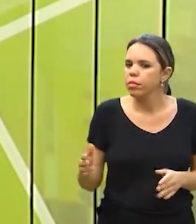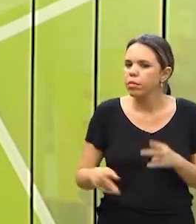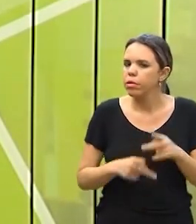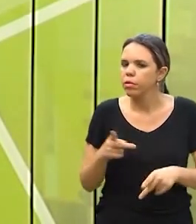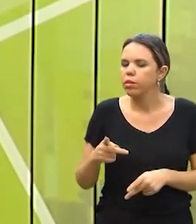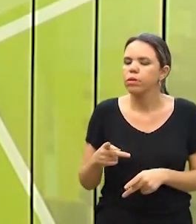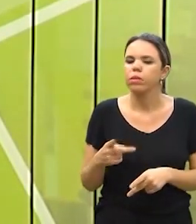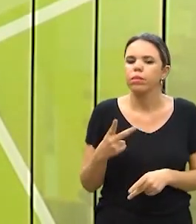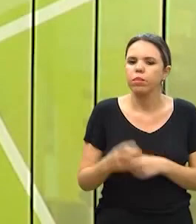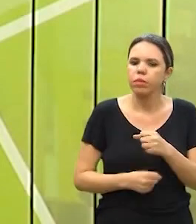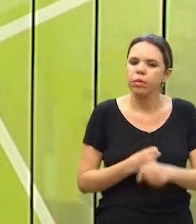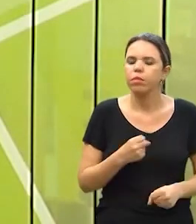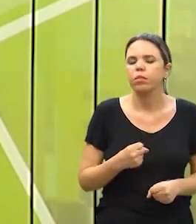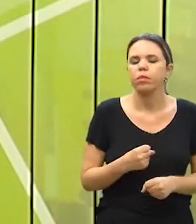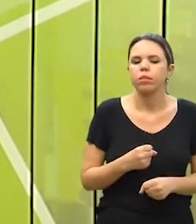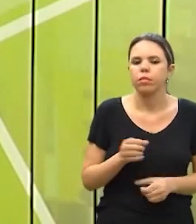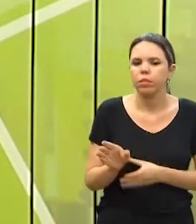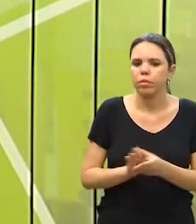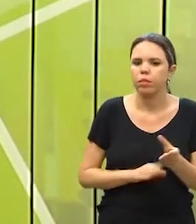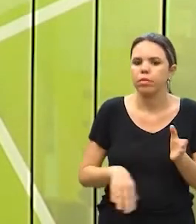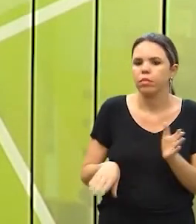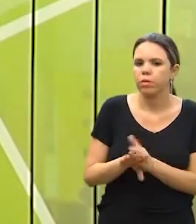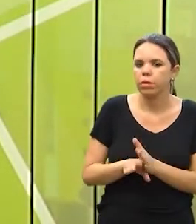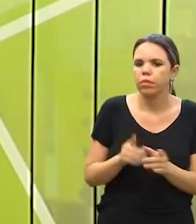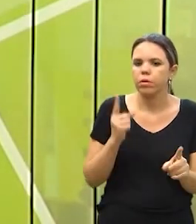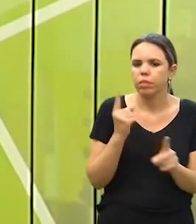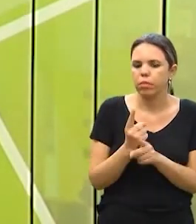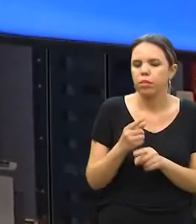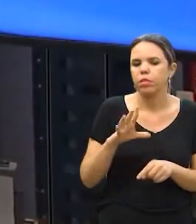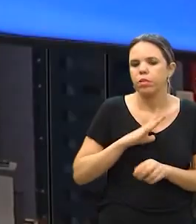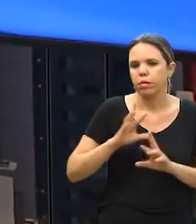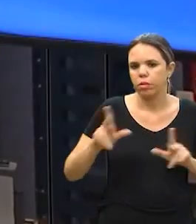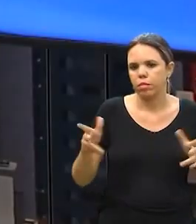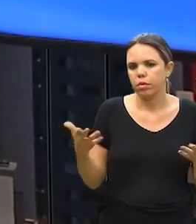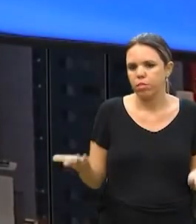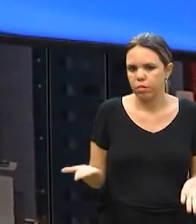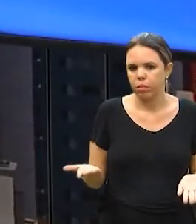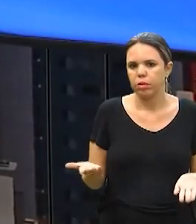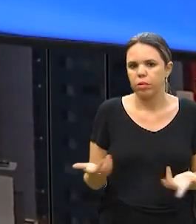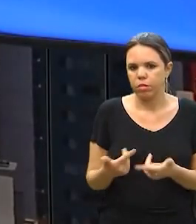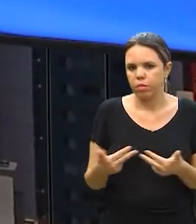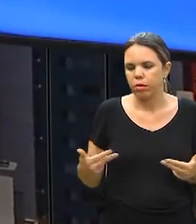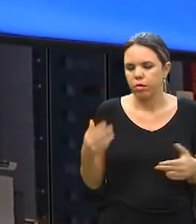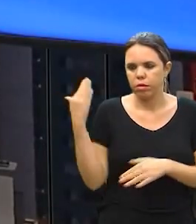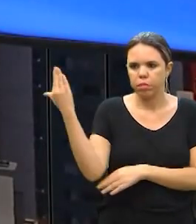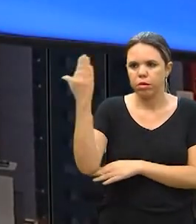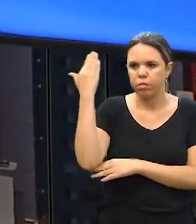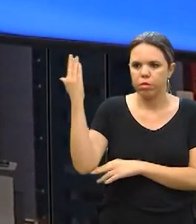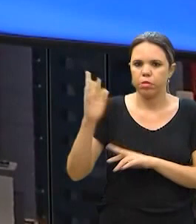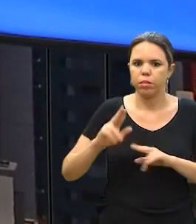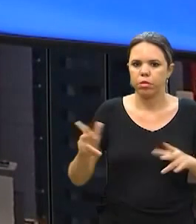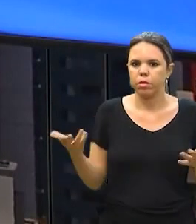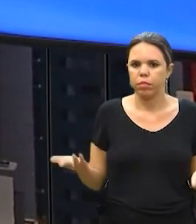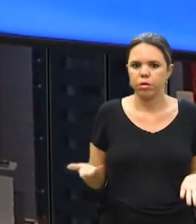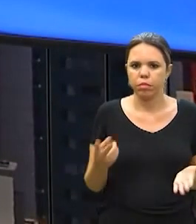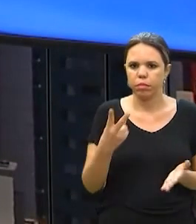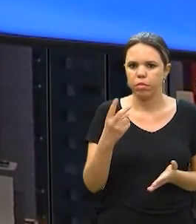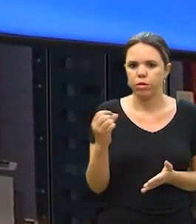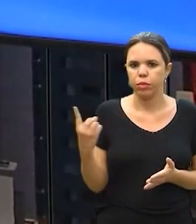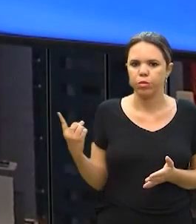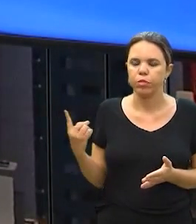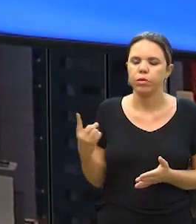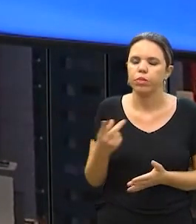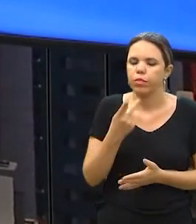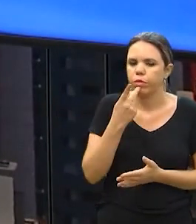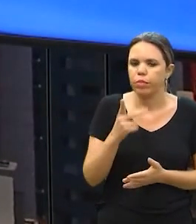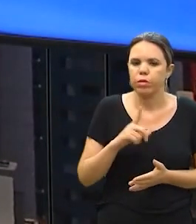a cada 2 anos que o Conselho chega, ele encontra uma cidade diferente, ele encontra uma situação climática diferente. 2021, como